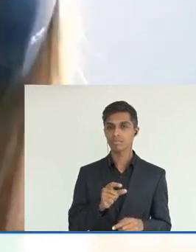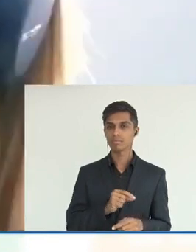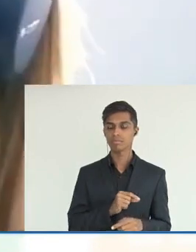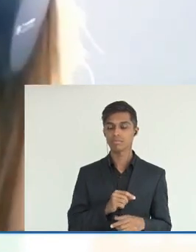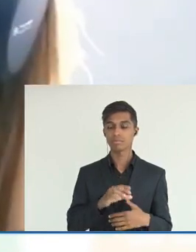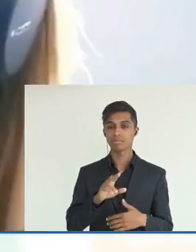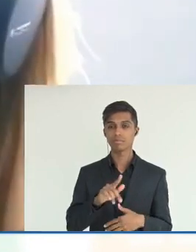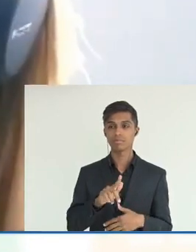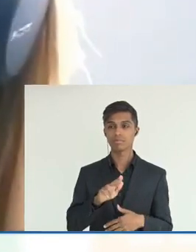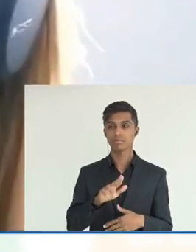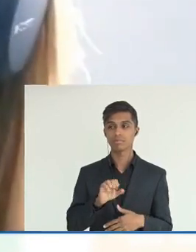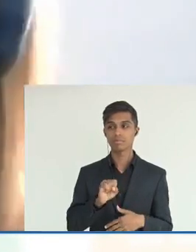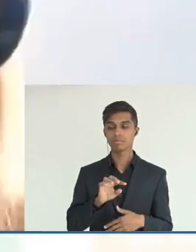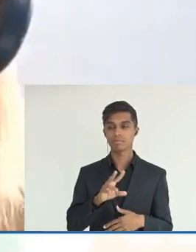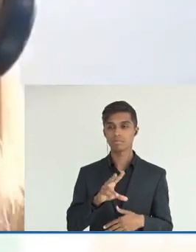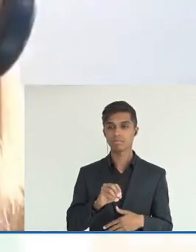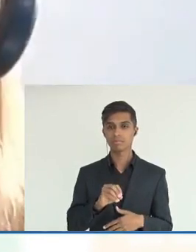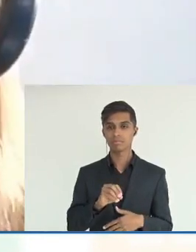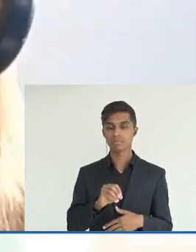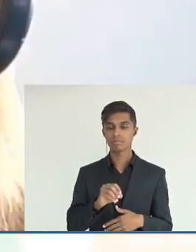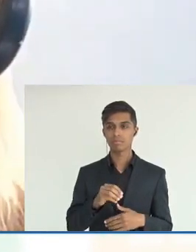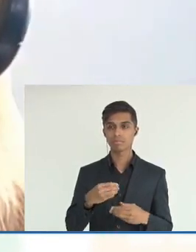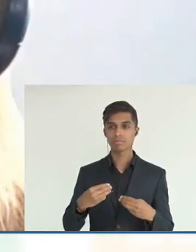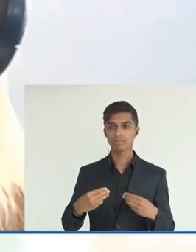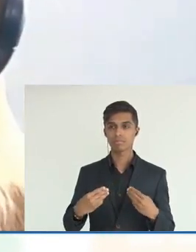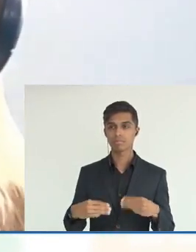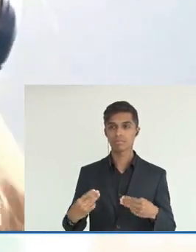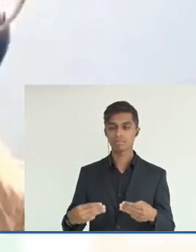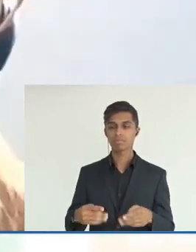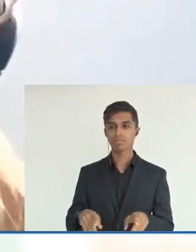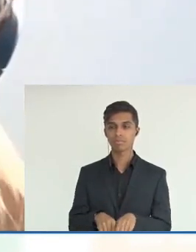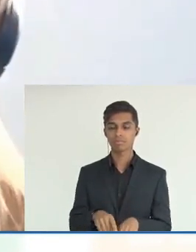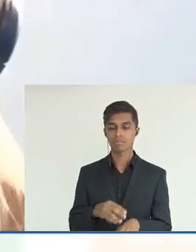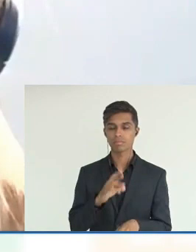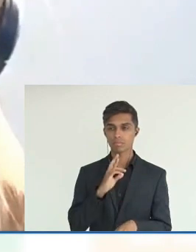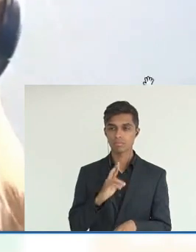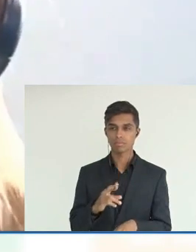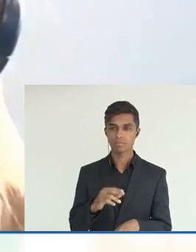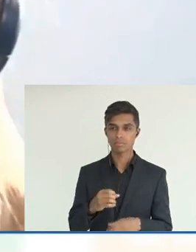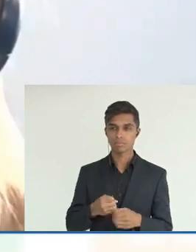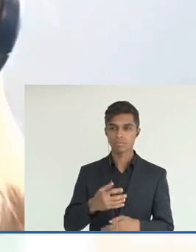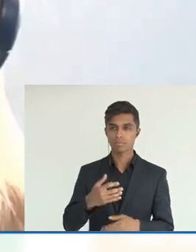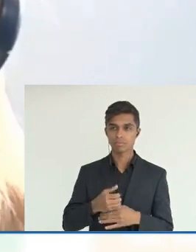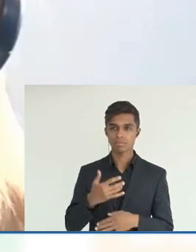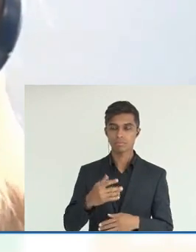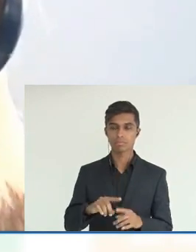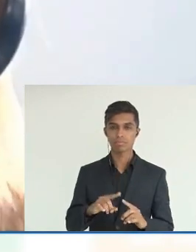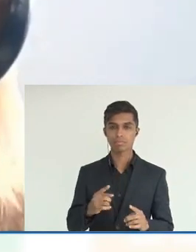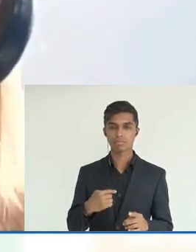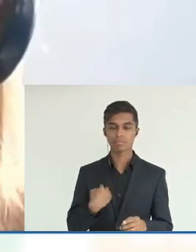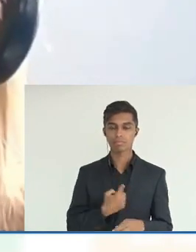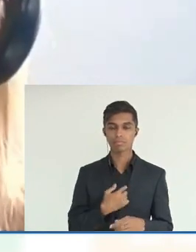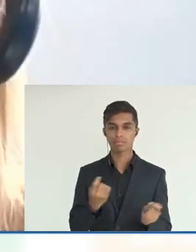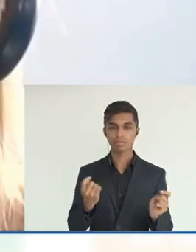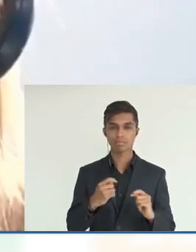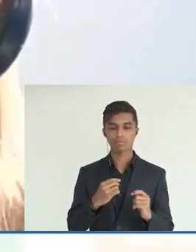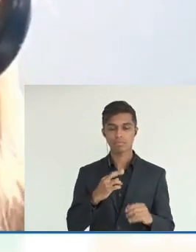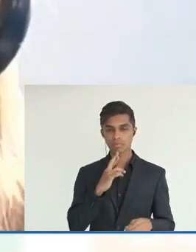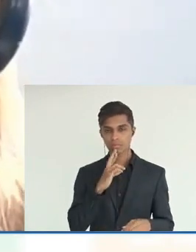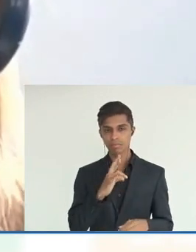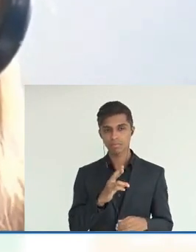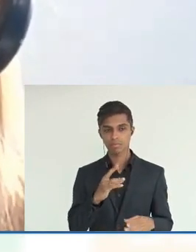Gustavo, o Ministério também está respondendo no chat, mas tem algumas que eu acho que a gente pode acrescentar algumas informações, né?